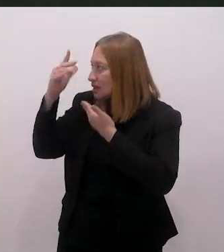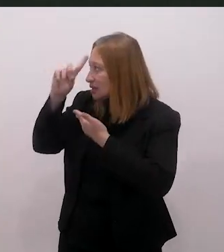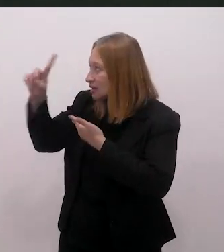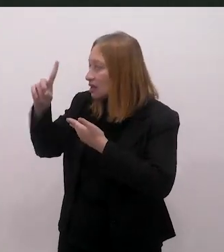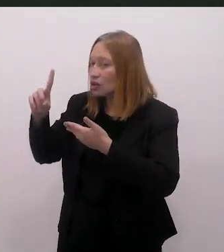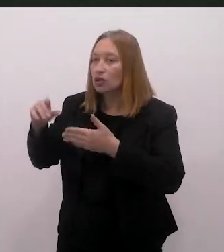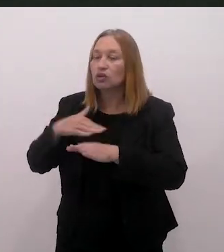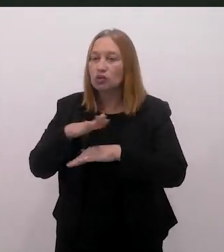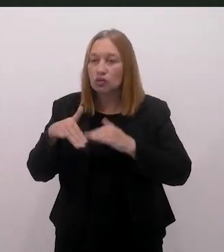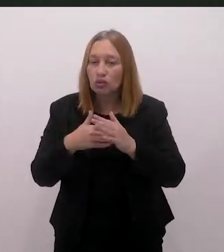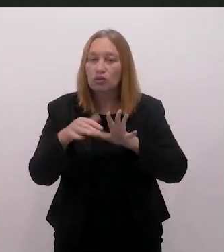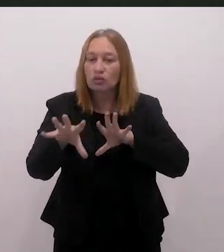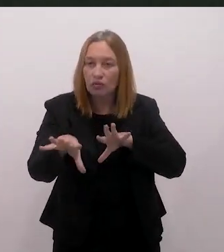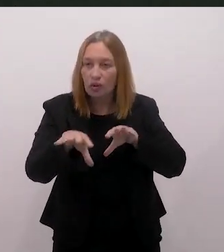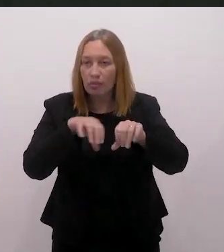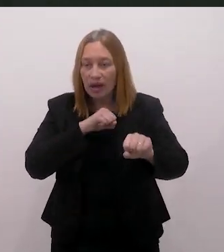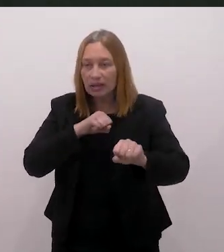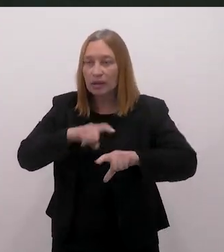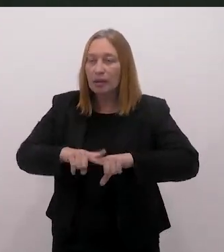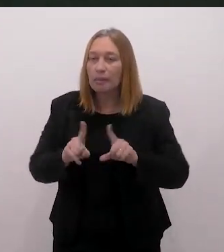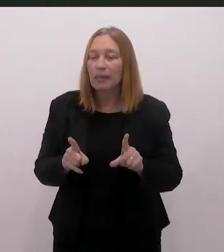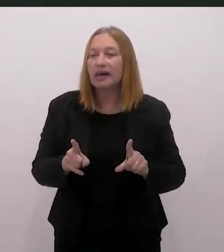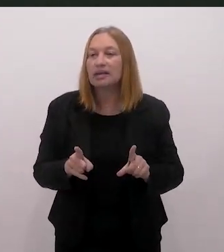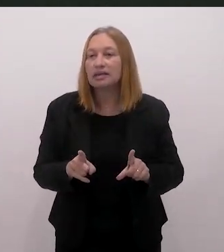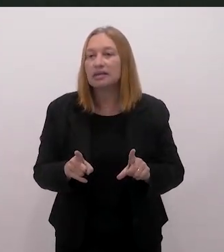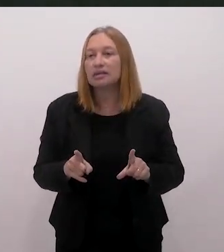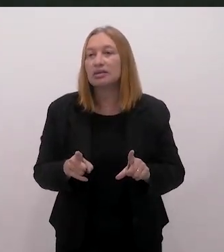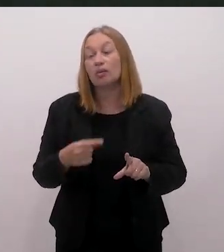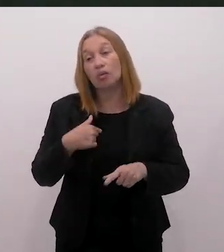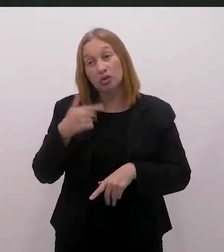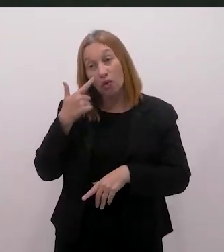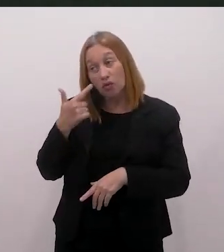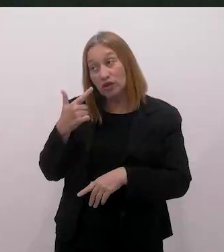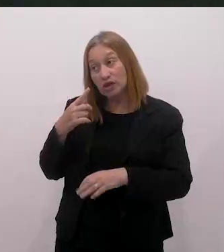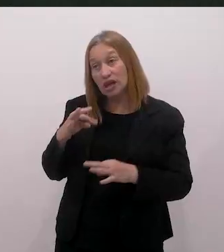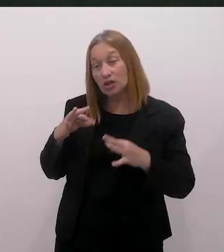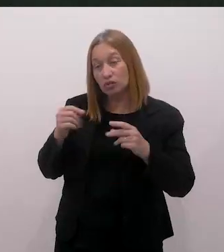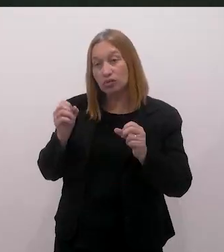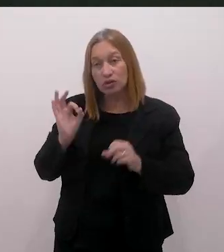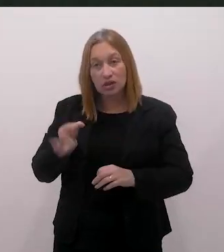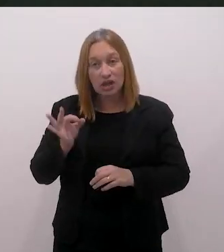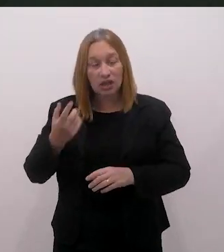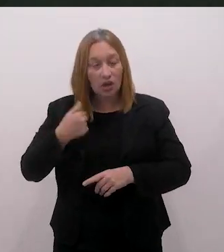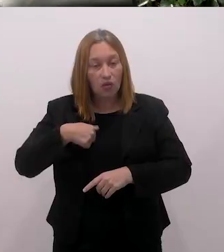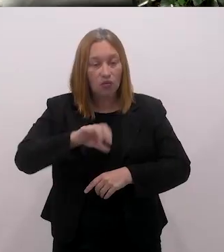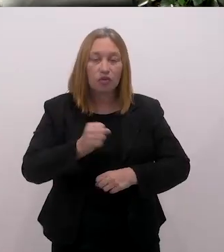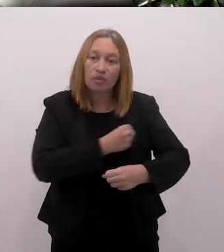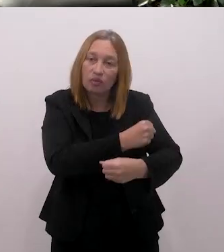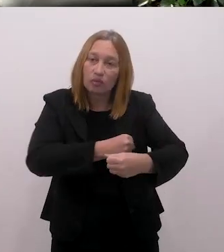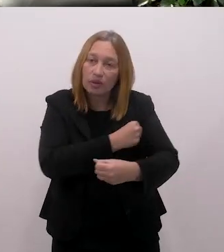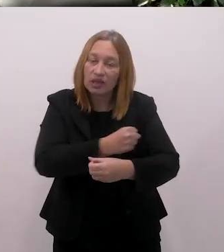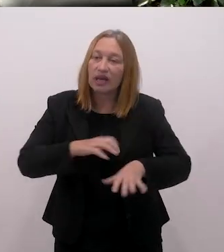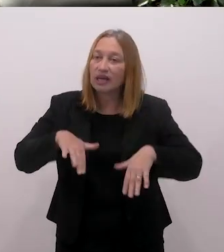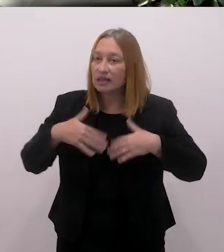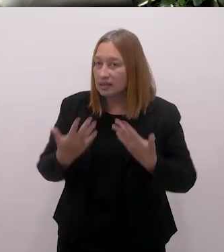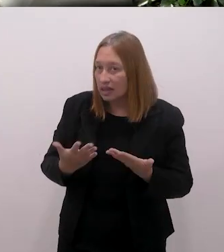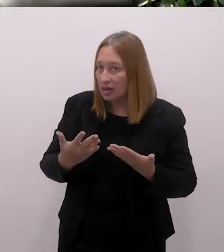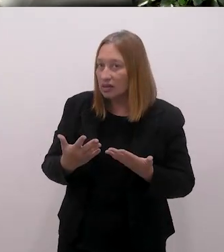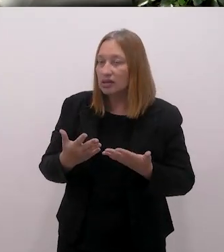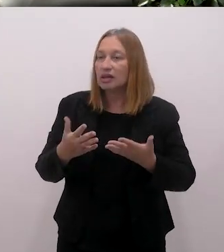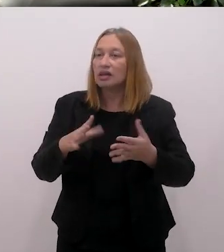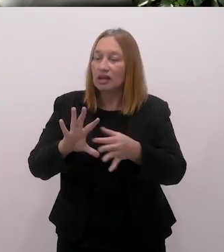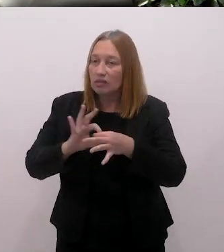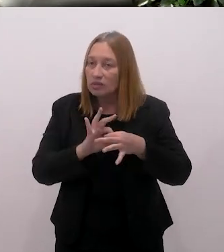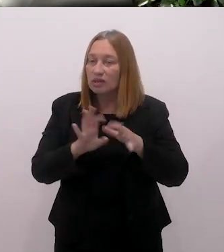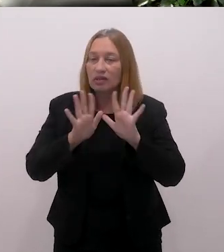graças a Deus, todos eles são formados, mas aí, quando eu vi que estava tudo certo, eu fui para a culinária, né? Então,